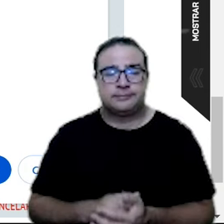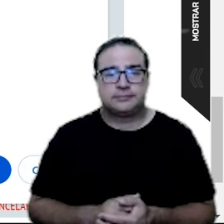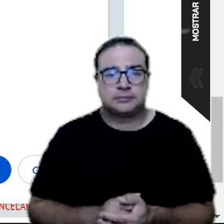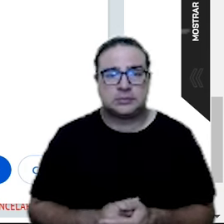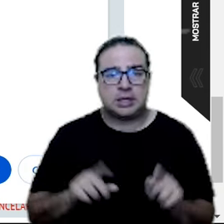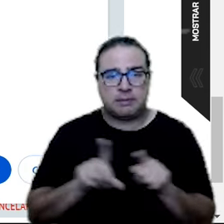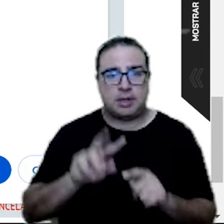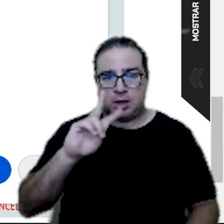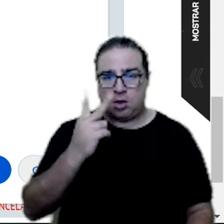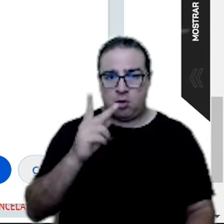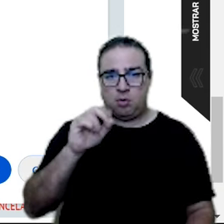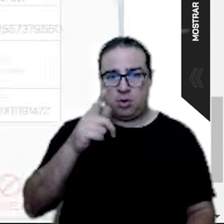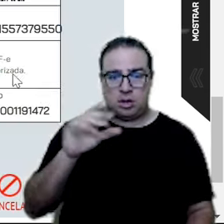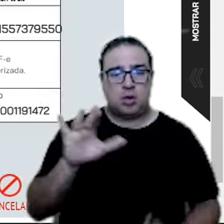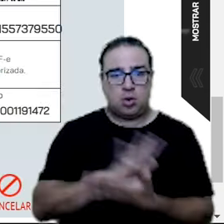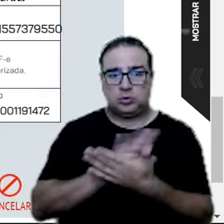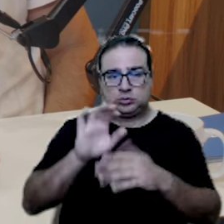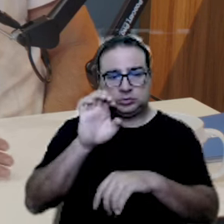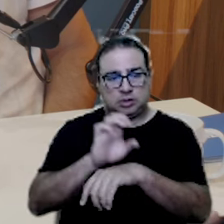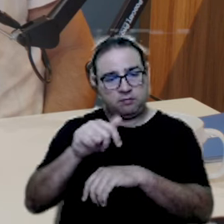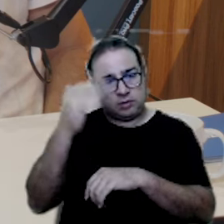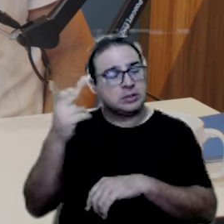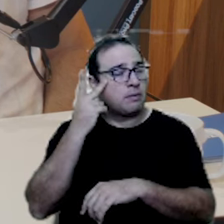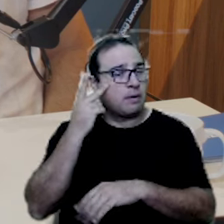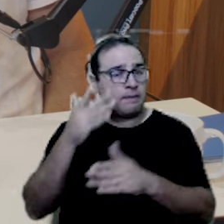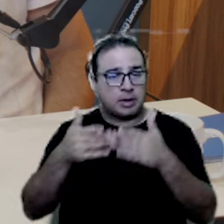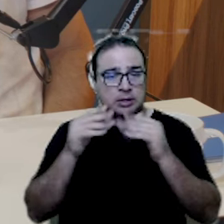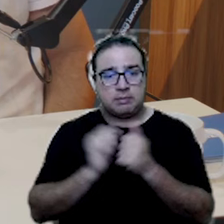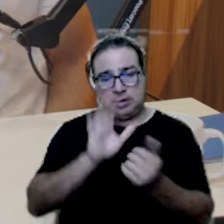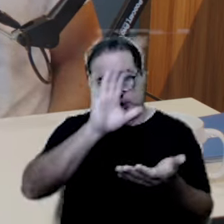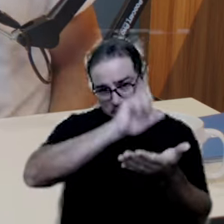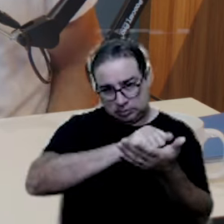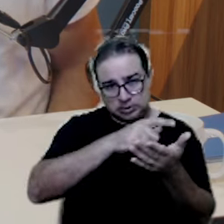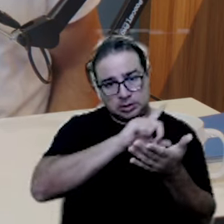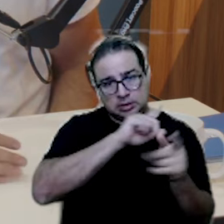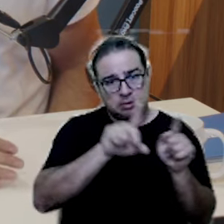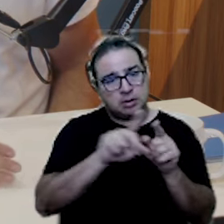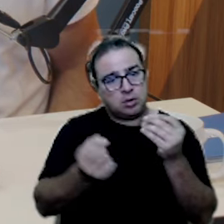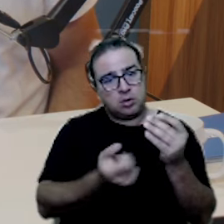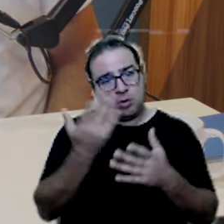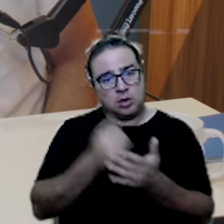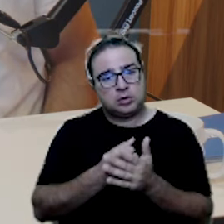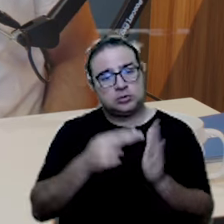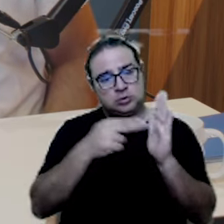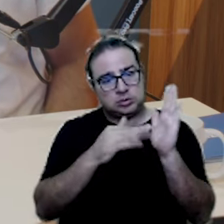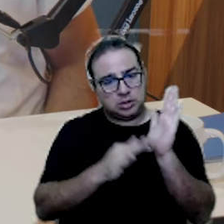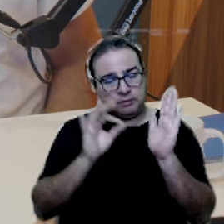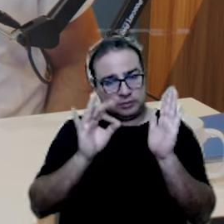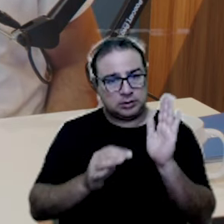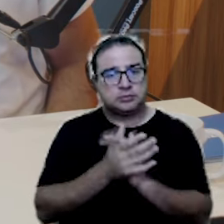essa questão de homologação também serve para alguns estados né fora de São Paulo que pede para o credenciamento você emitir uma quantidade de notas de